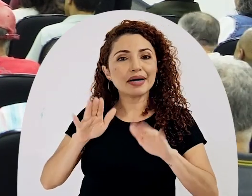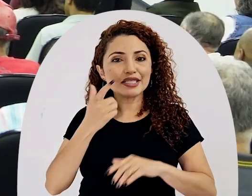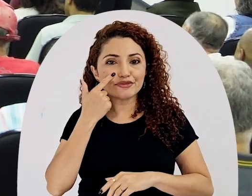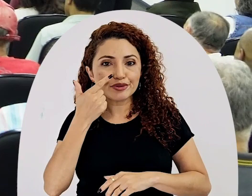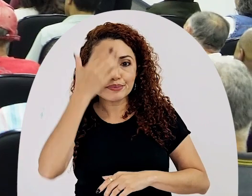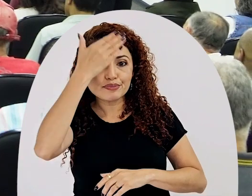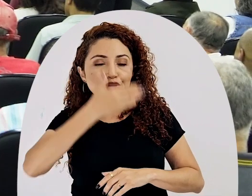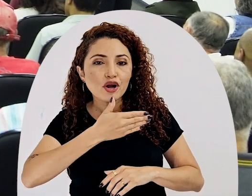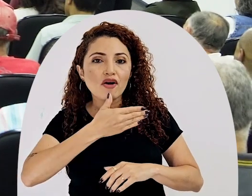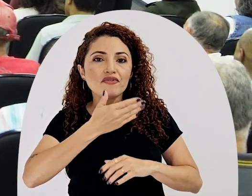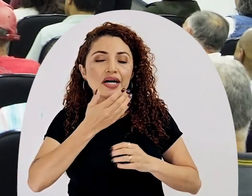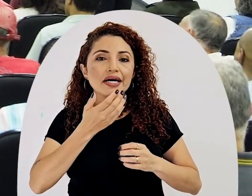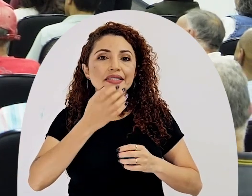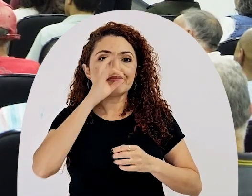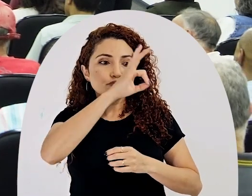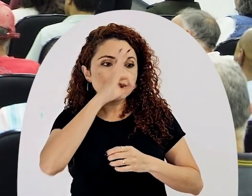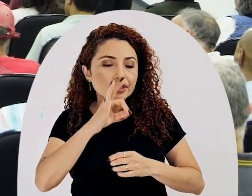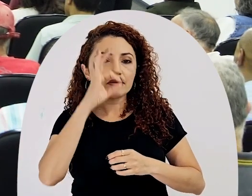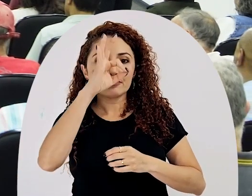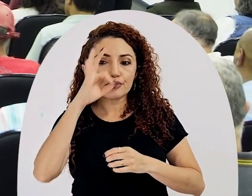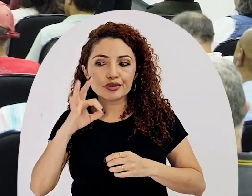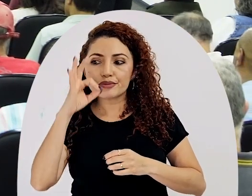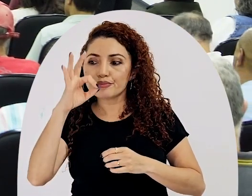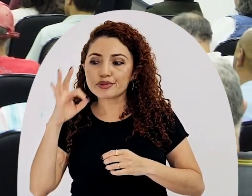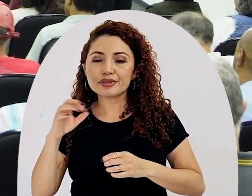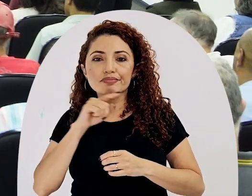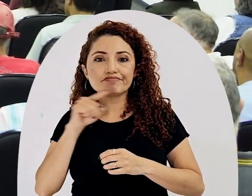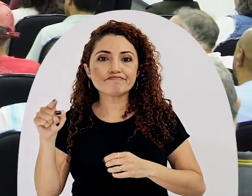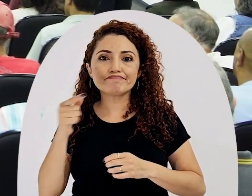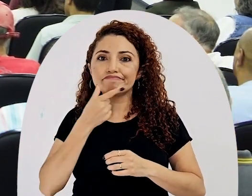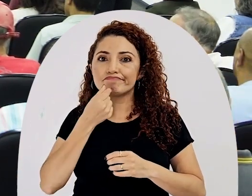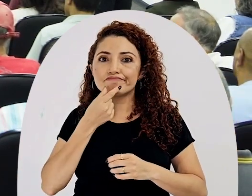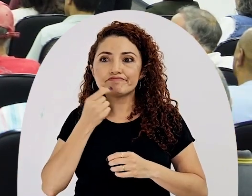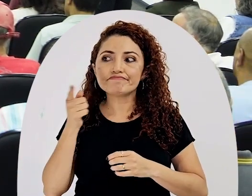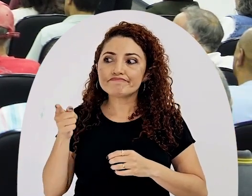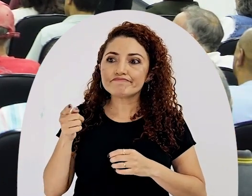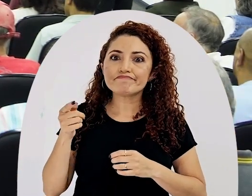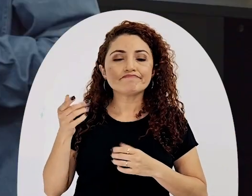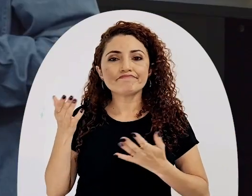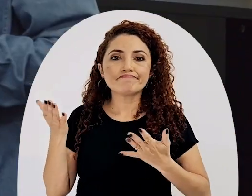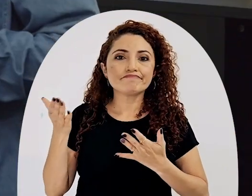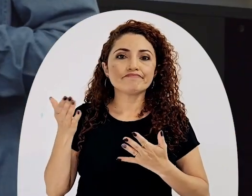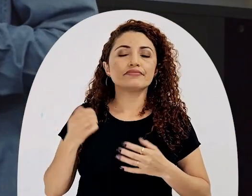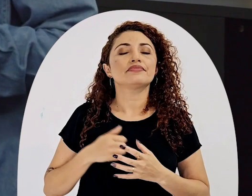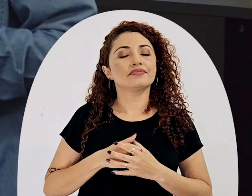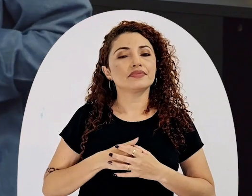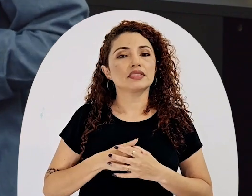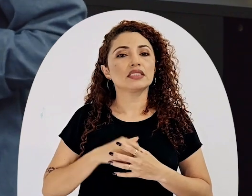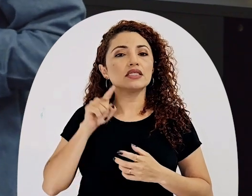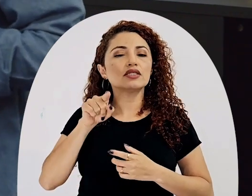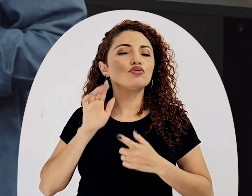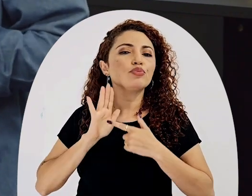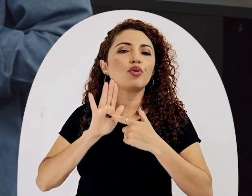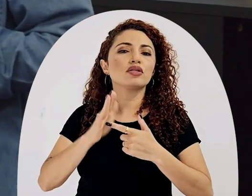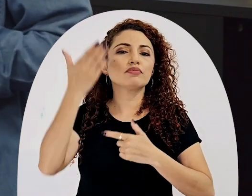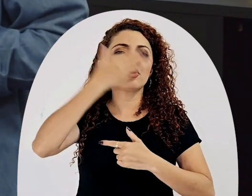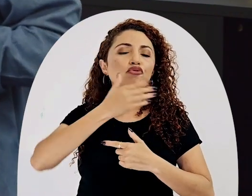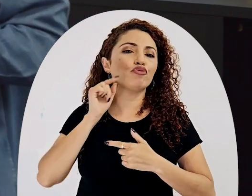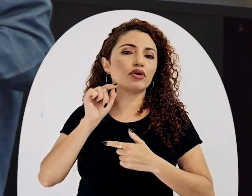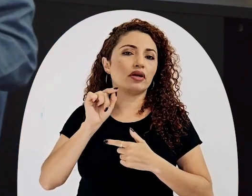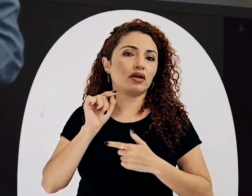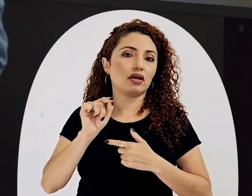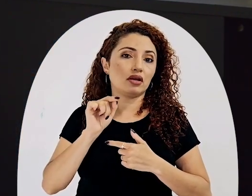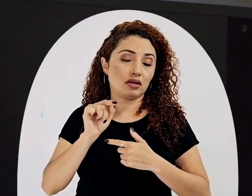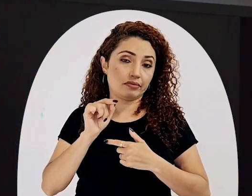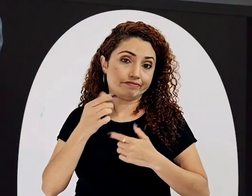né? E o que isso reflete, né? Tem muito a ver, né, com a realidade de cada lugar no mundo.